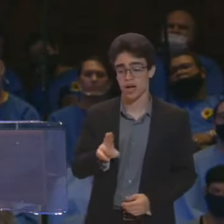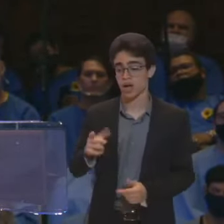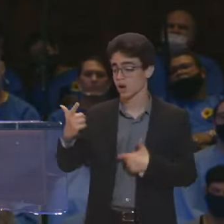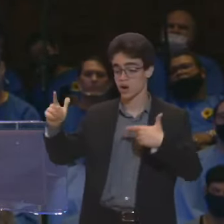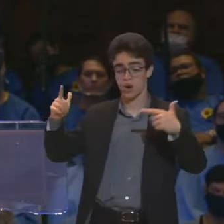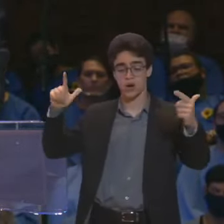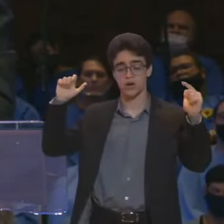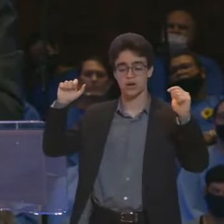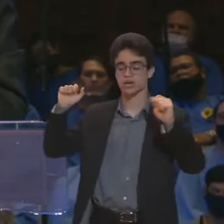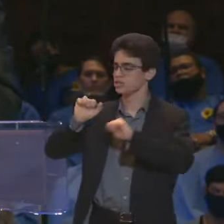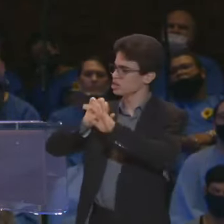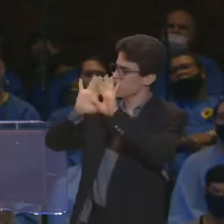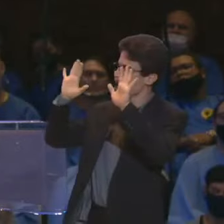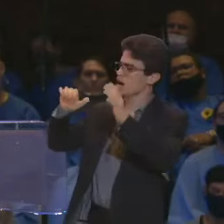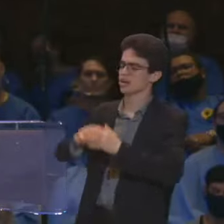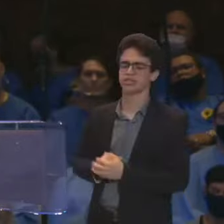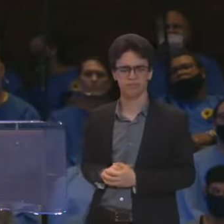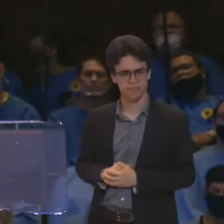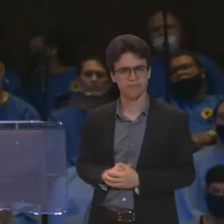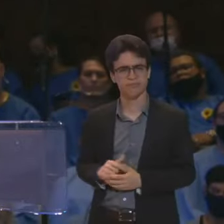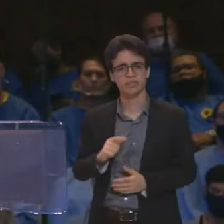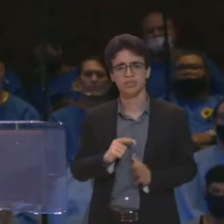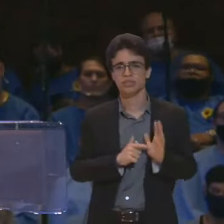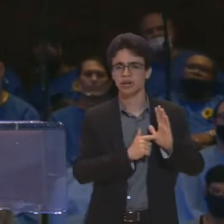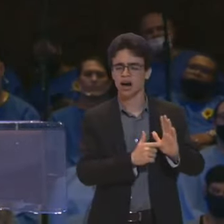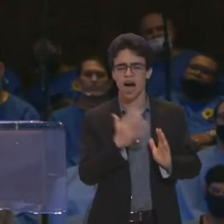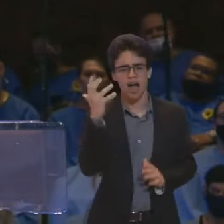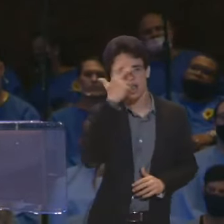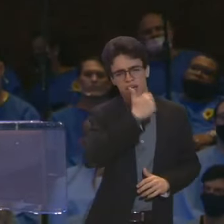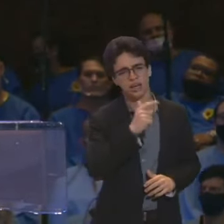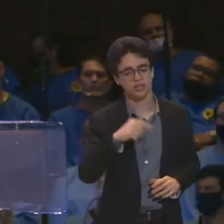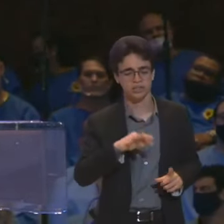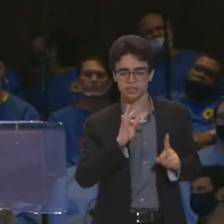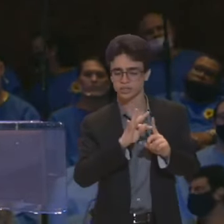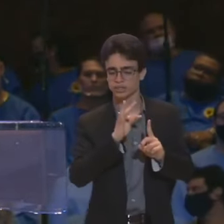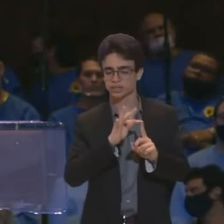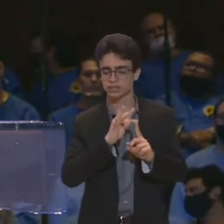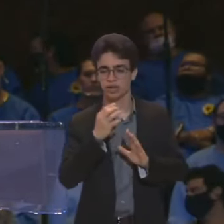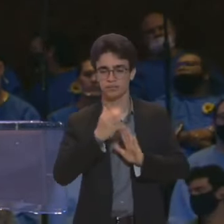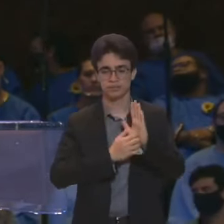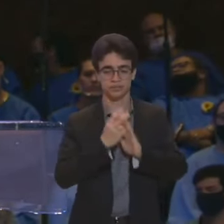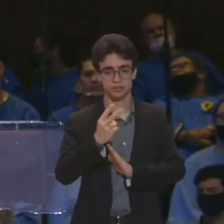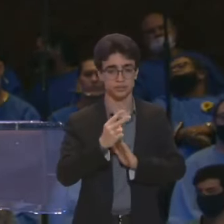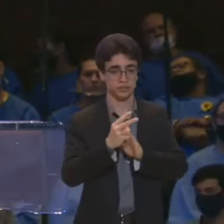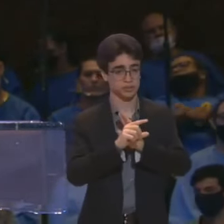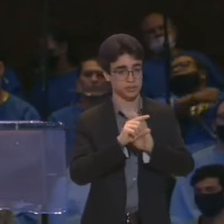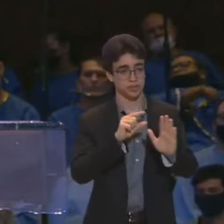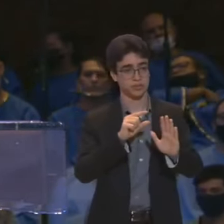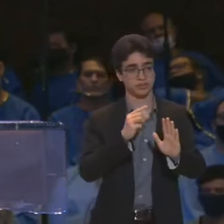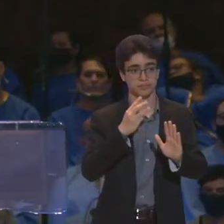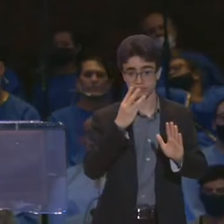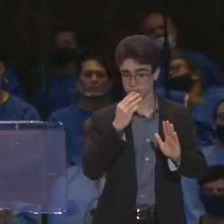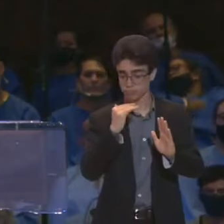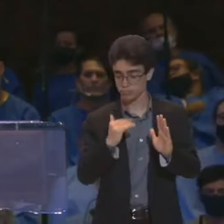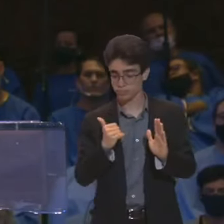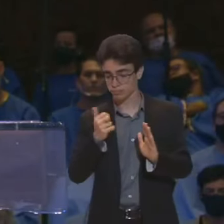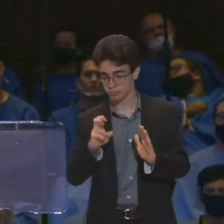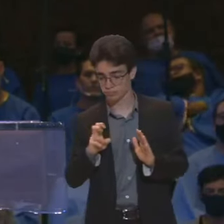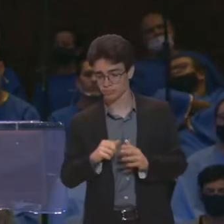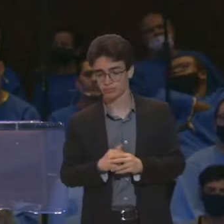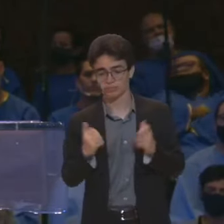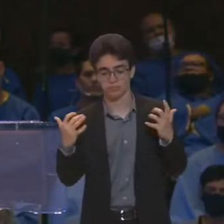Deus. Há um texto lindíssimo em Tito, capítulo 2, versículos 13 a 15, que diz: nós aguardamos